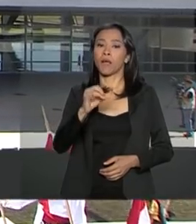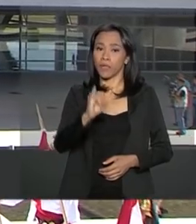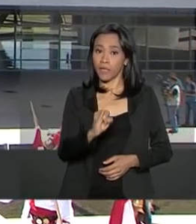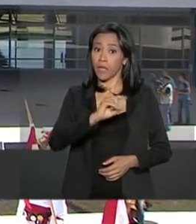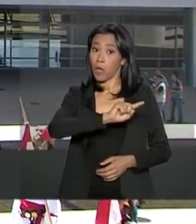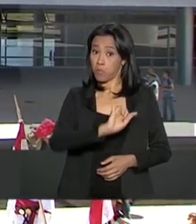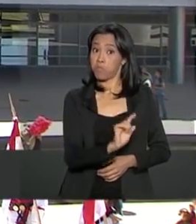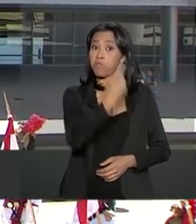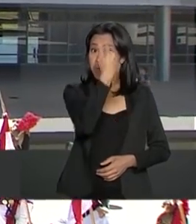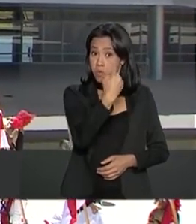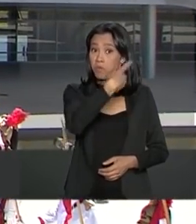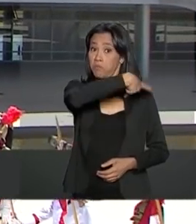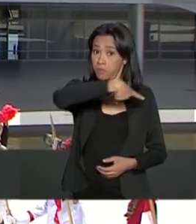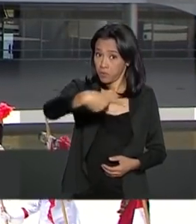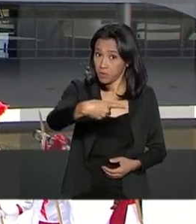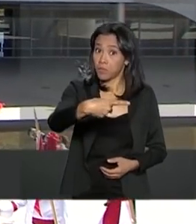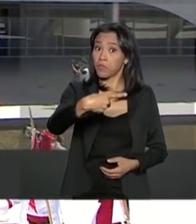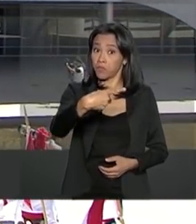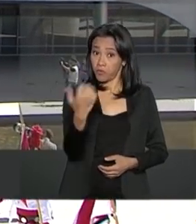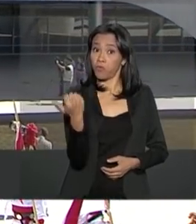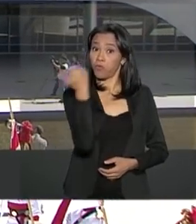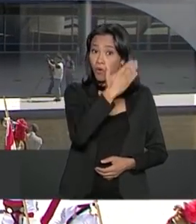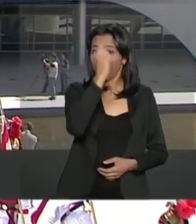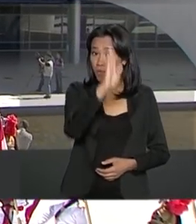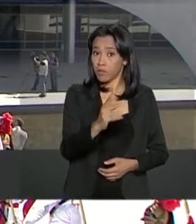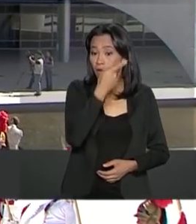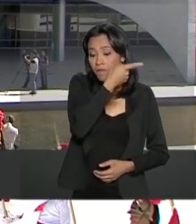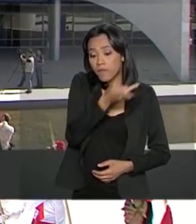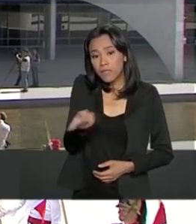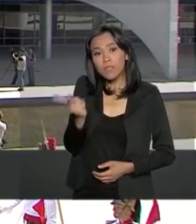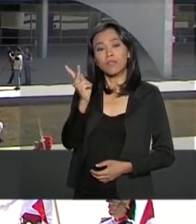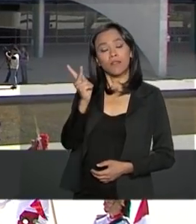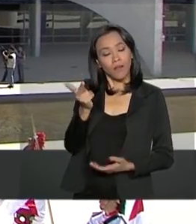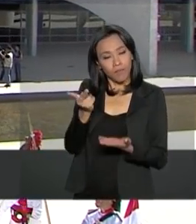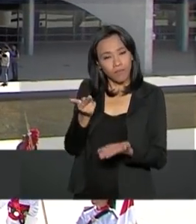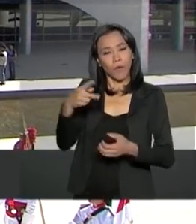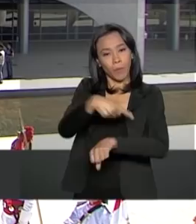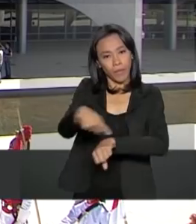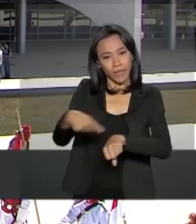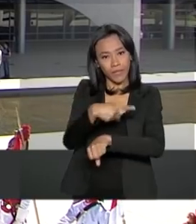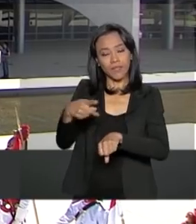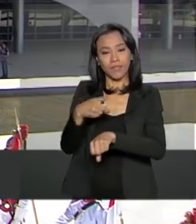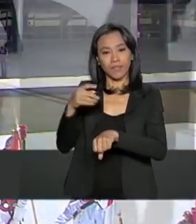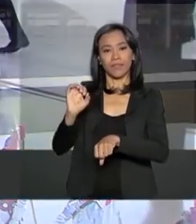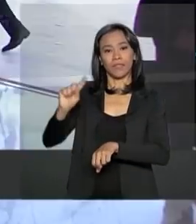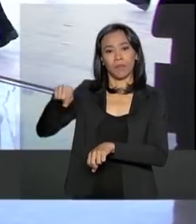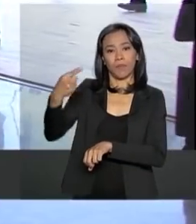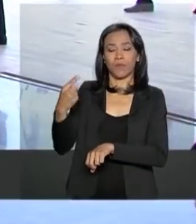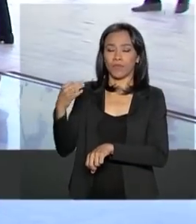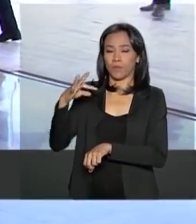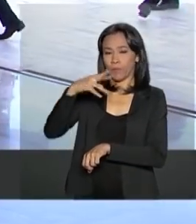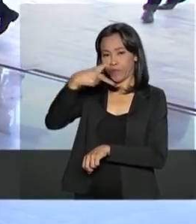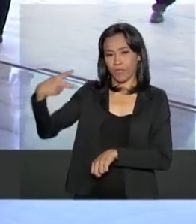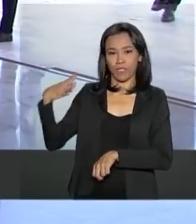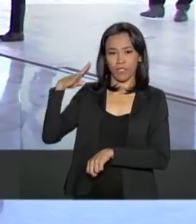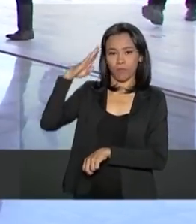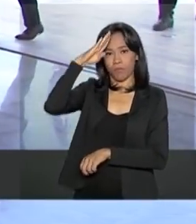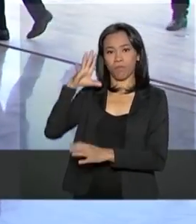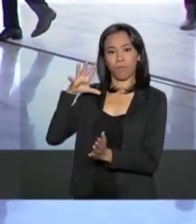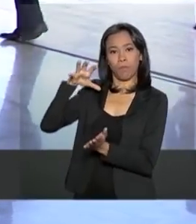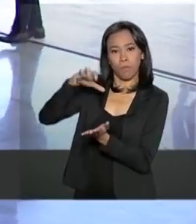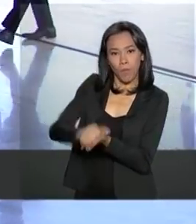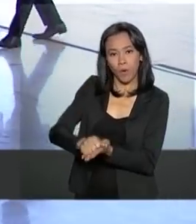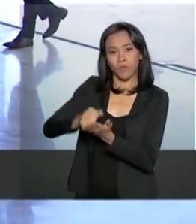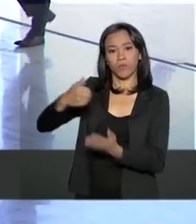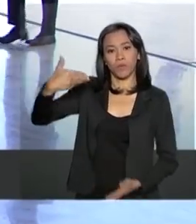Maurício Macri é o primeiro chefe de Estado estrangeiro a fazer uma visita oficial ao país, depois da posse do presidente Jair Bolsonaro.